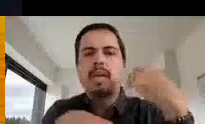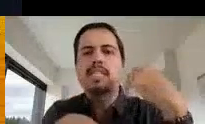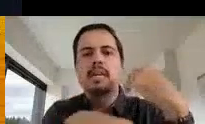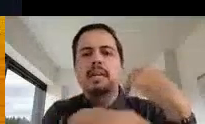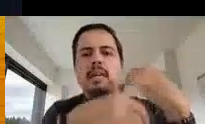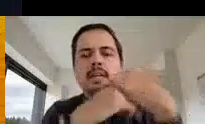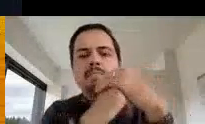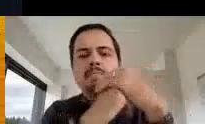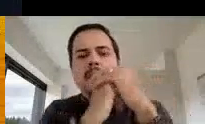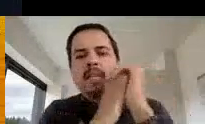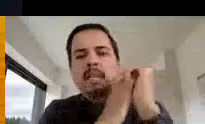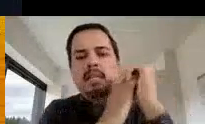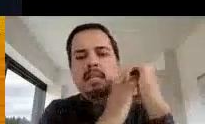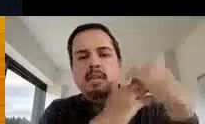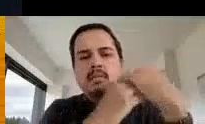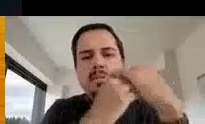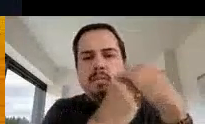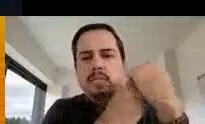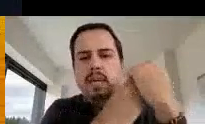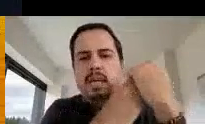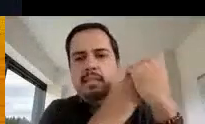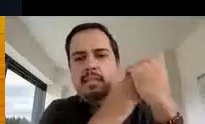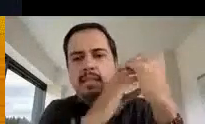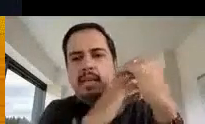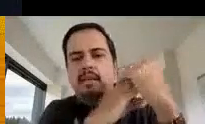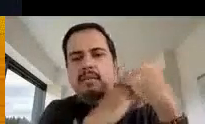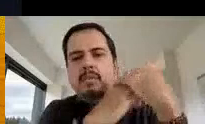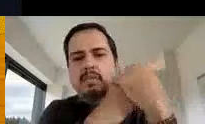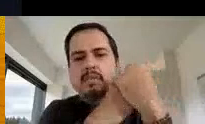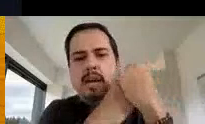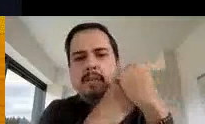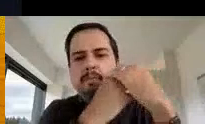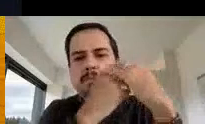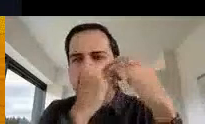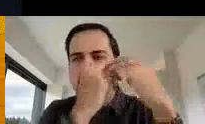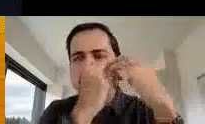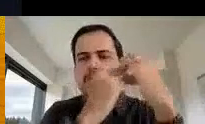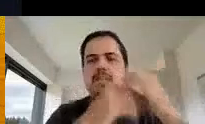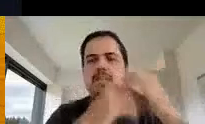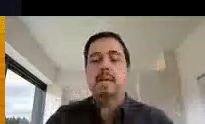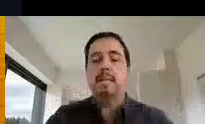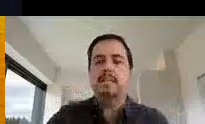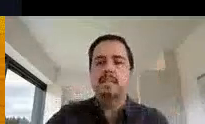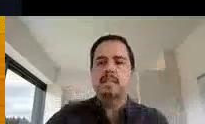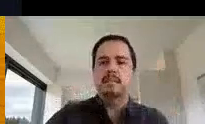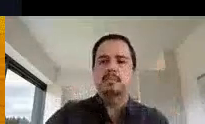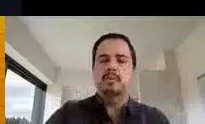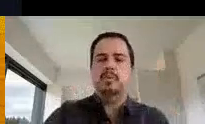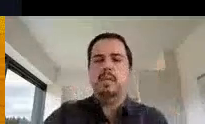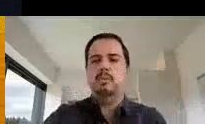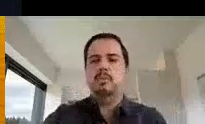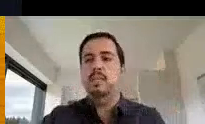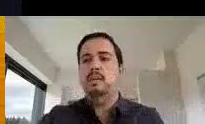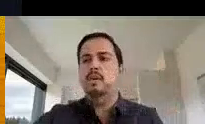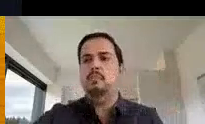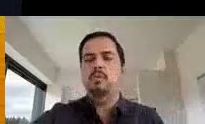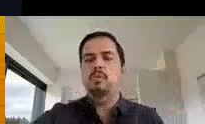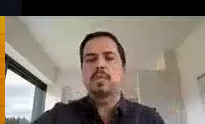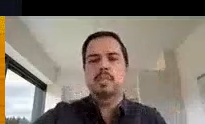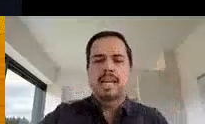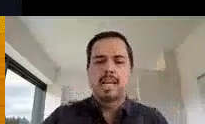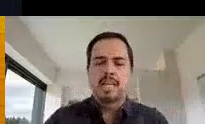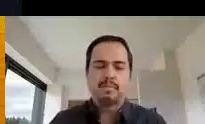Essa aqui é a armadilha, né? E aí você tem a inovação da eficiência, que aí você vai otimizar bastante seus processos.